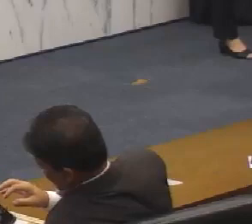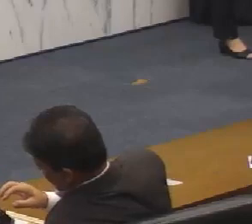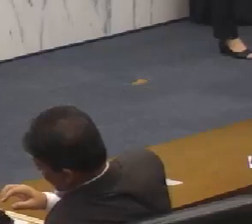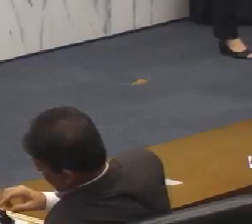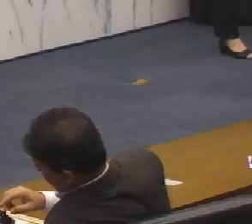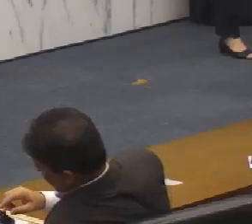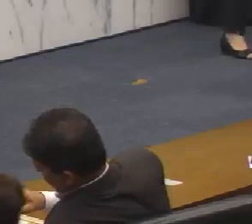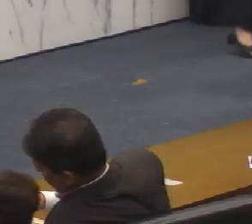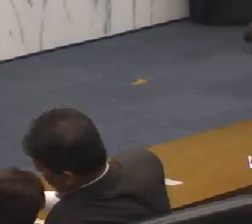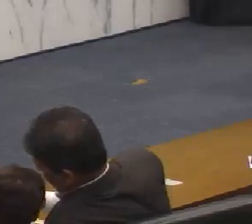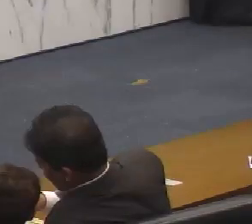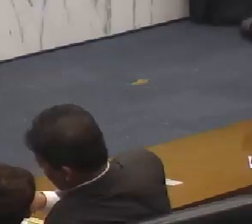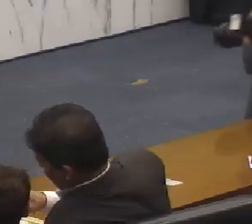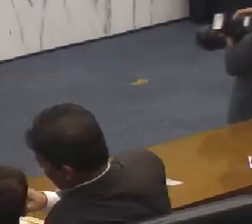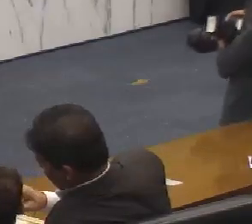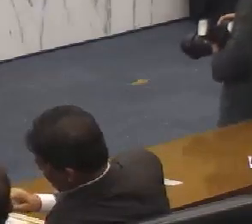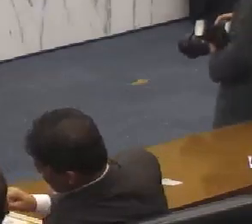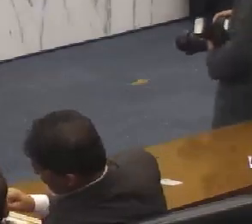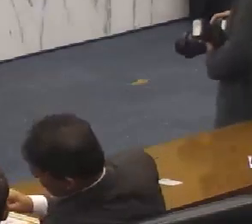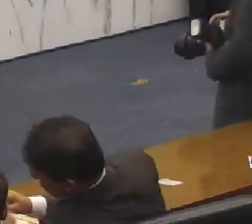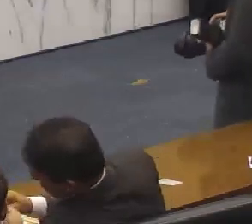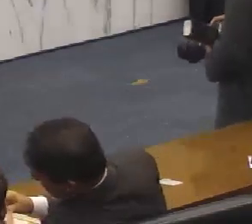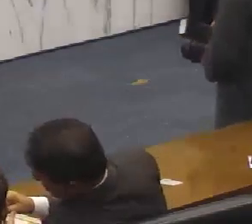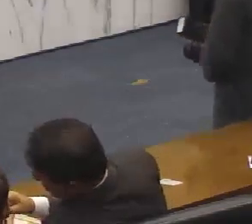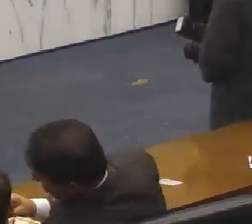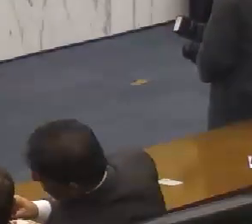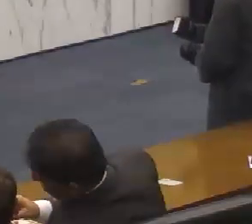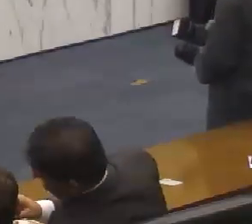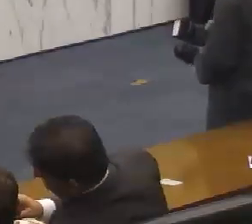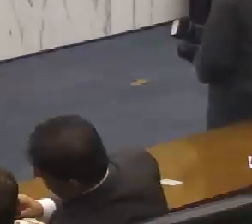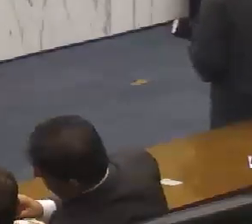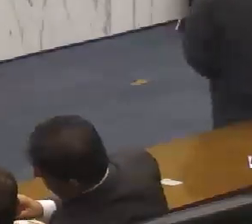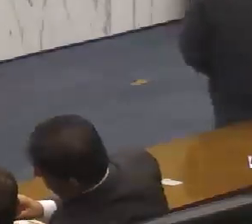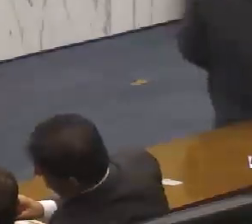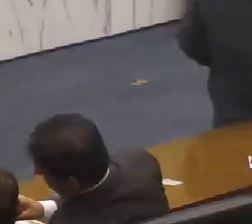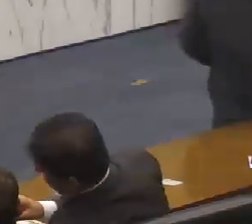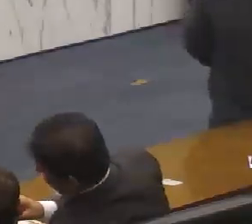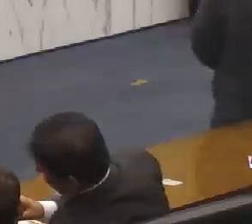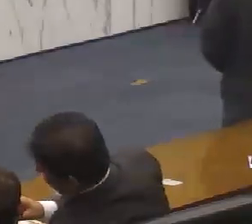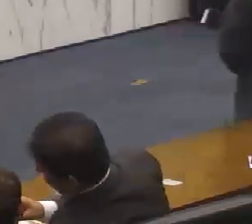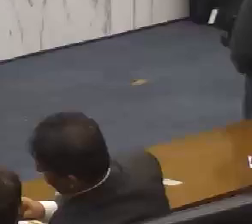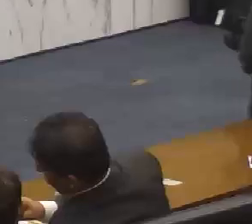colo, sorri e abraça os seus pais enquanto estão aqui.